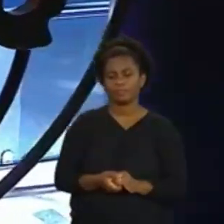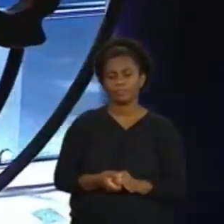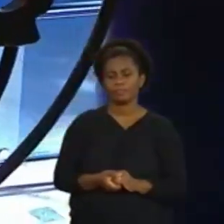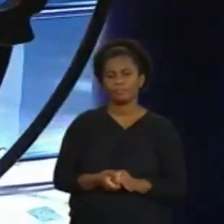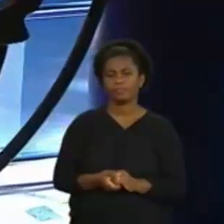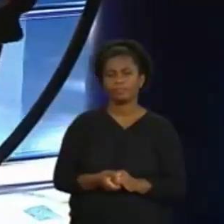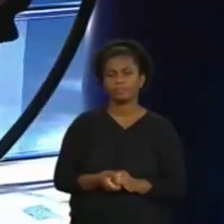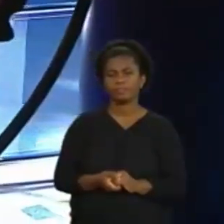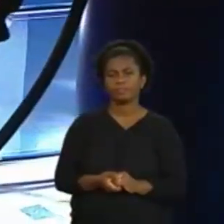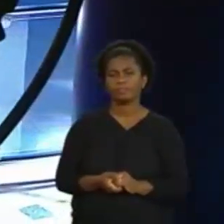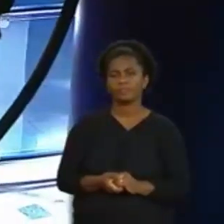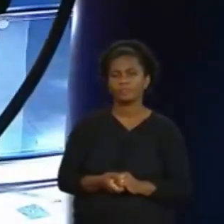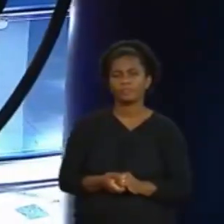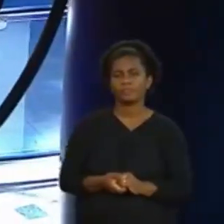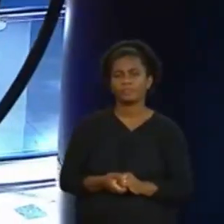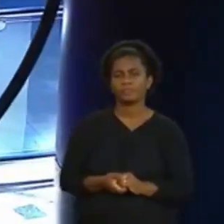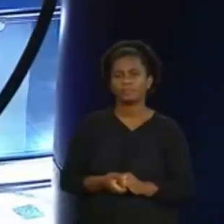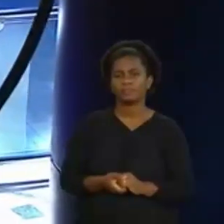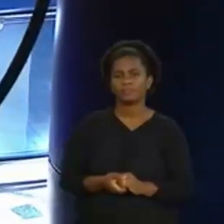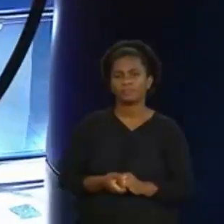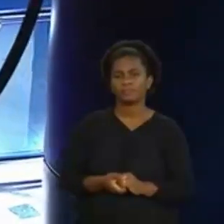O Senhor é sempre eterno,